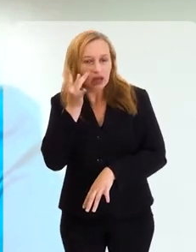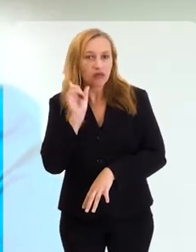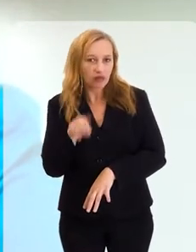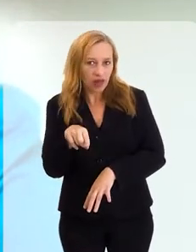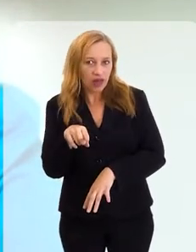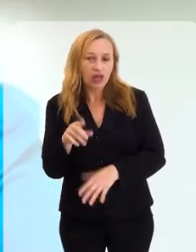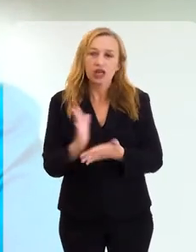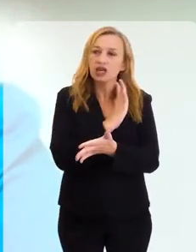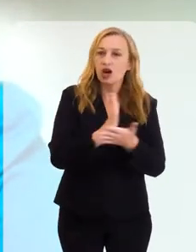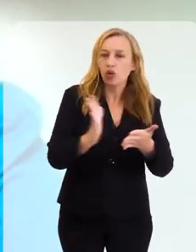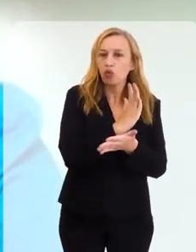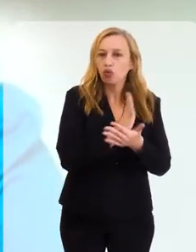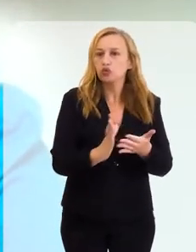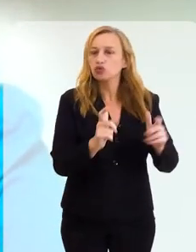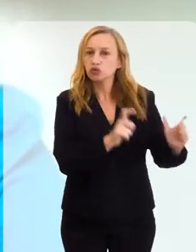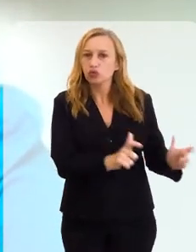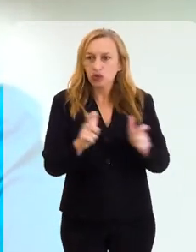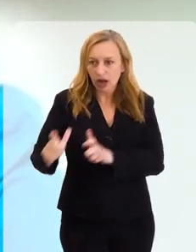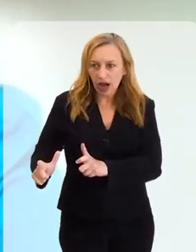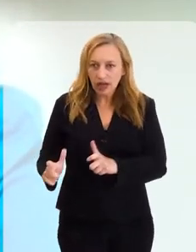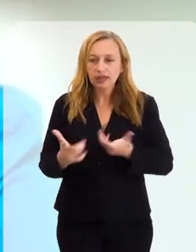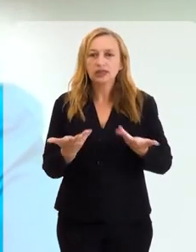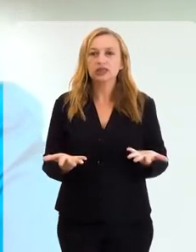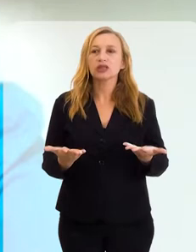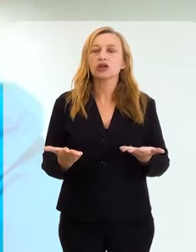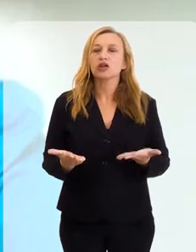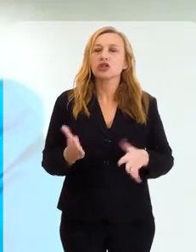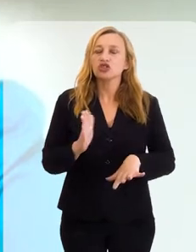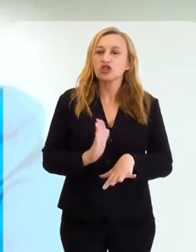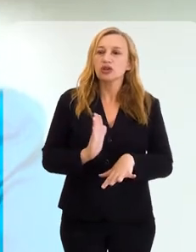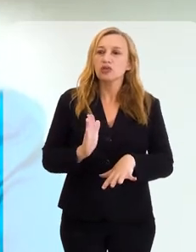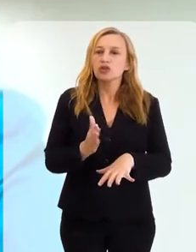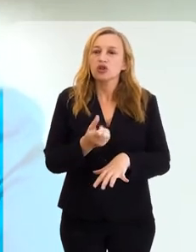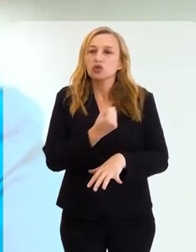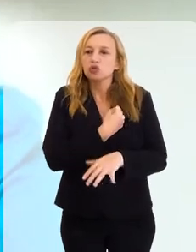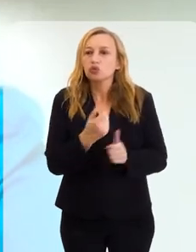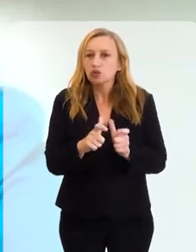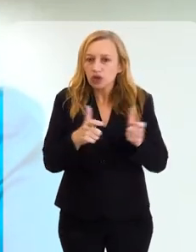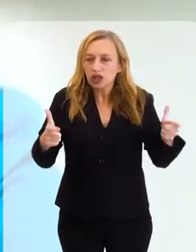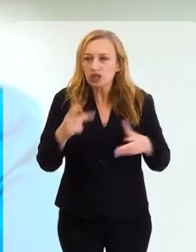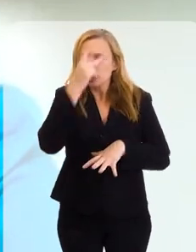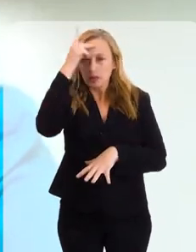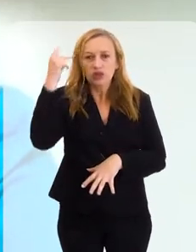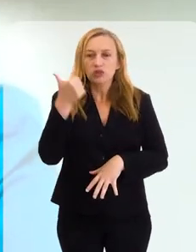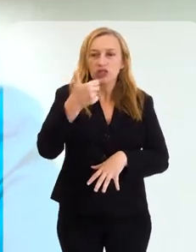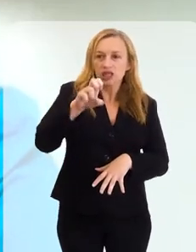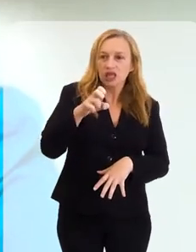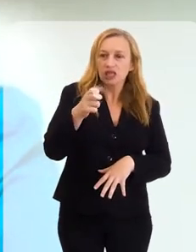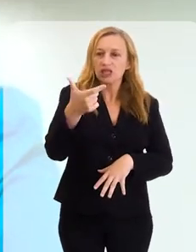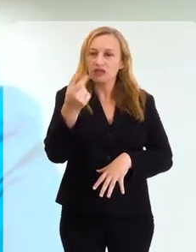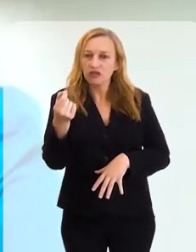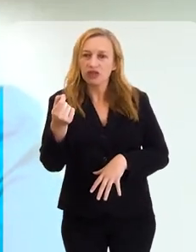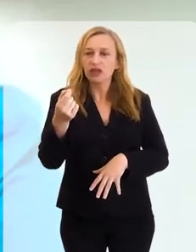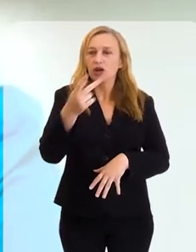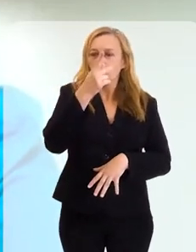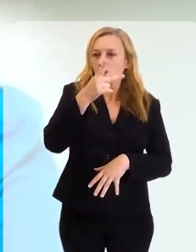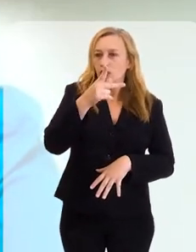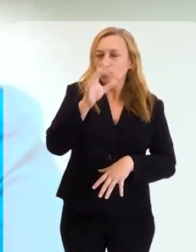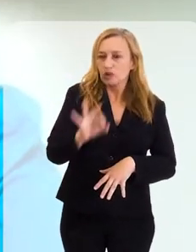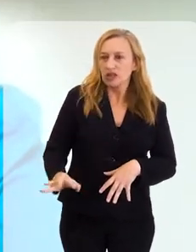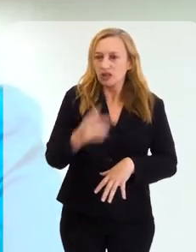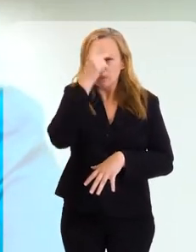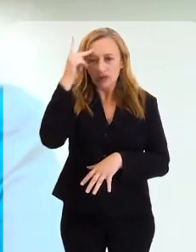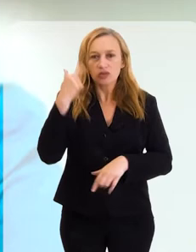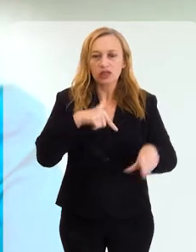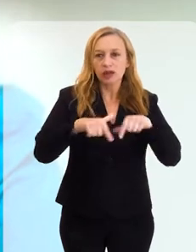trabalho presencial, né? Em algumas organizações, assim, aquelas que tinham muita gente, tinham 15, 20% de pessoas em